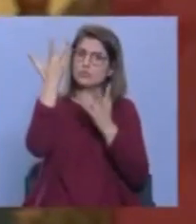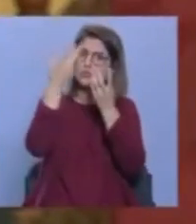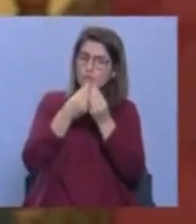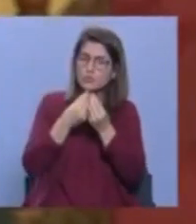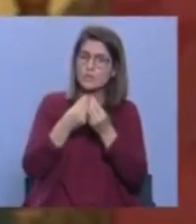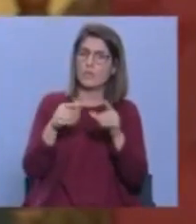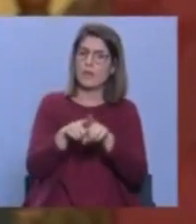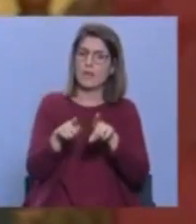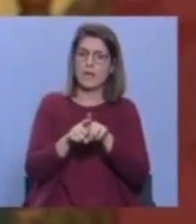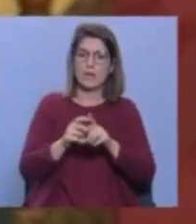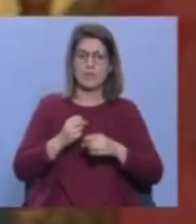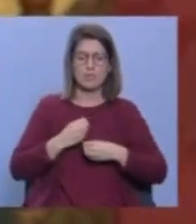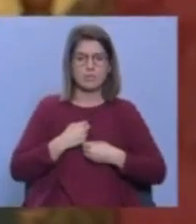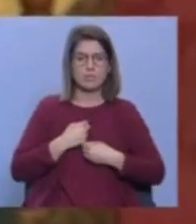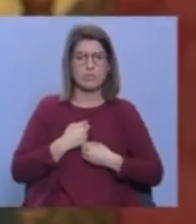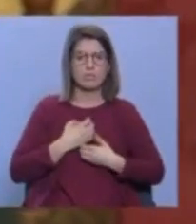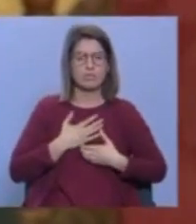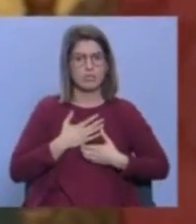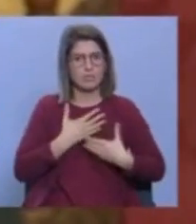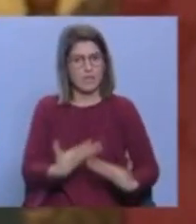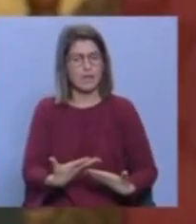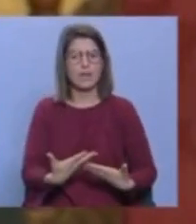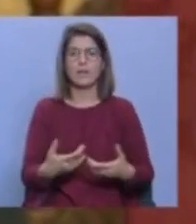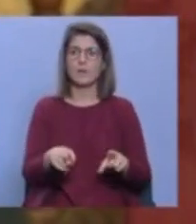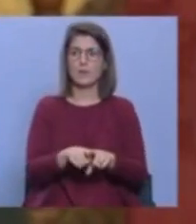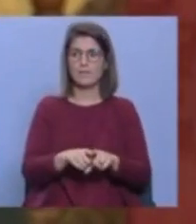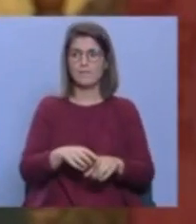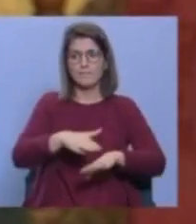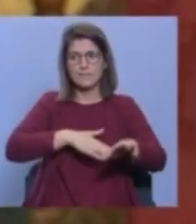dar e a efetuar,